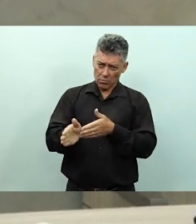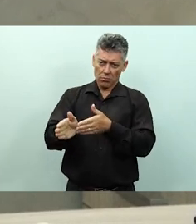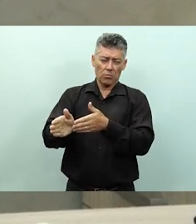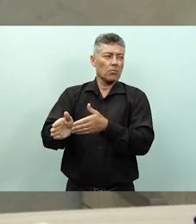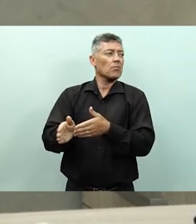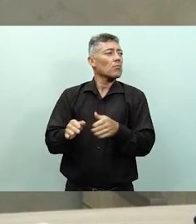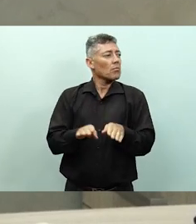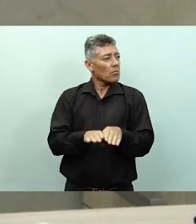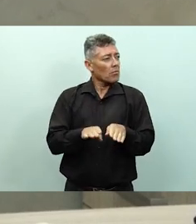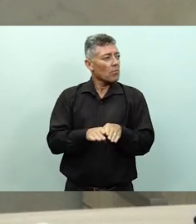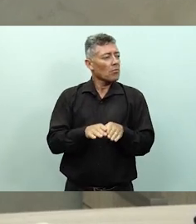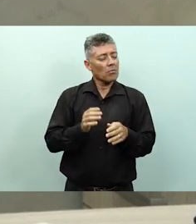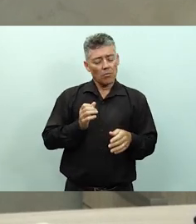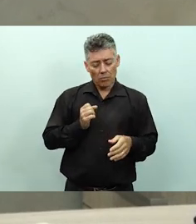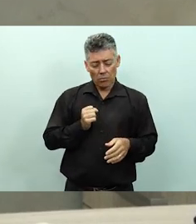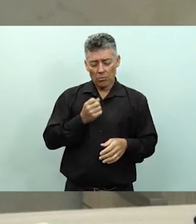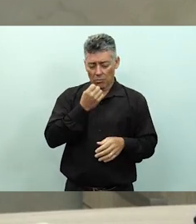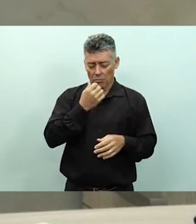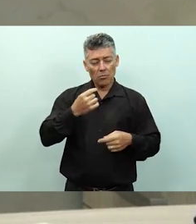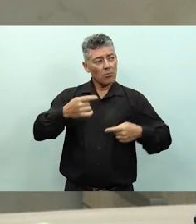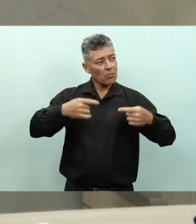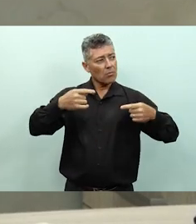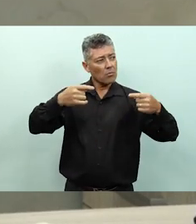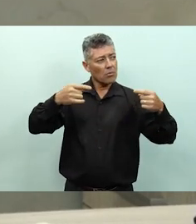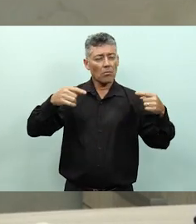que também nutria uma boa popularidade,